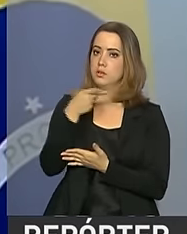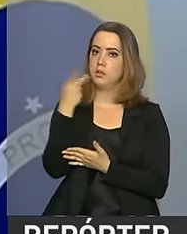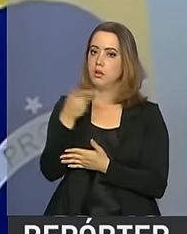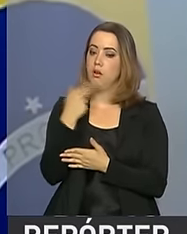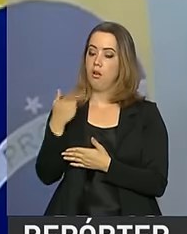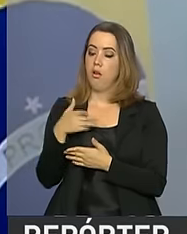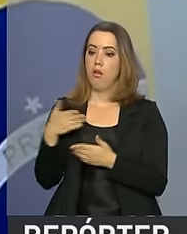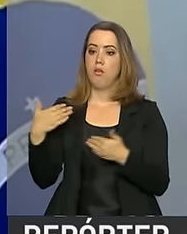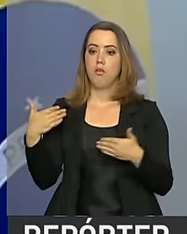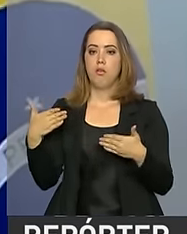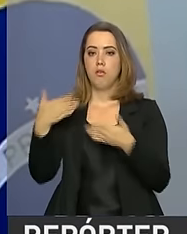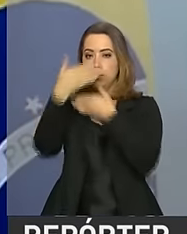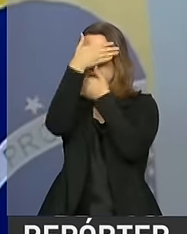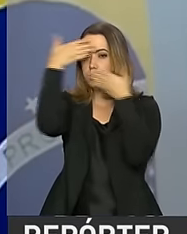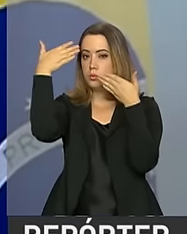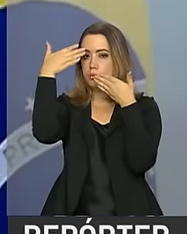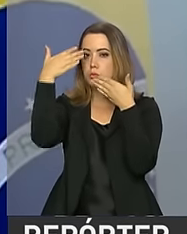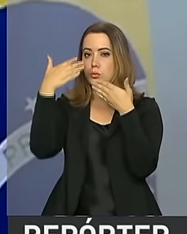do terrorismo, né?